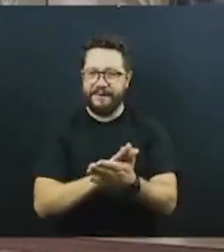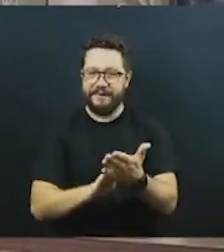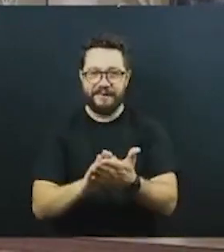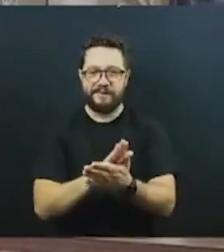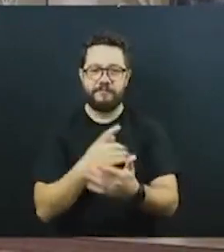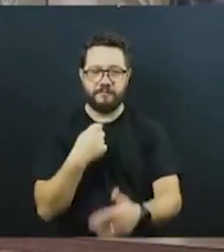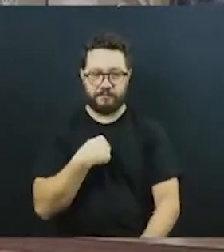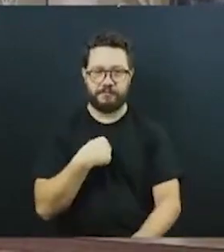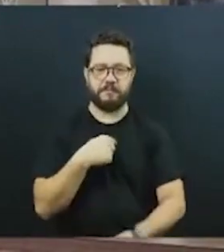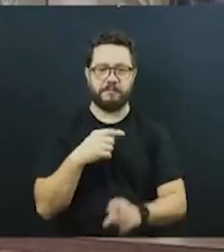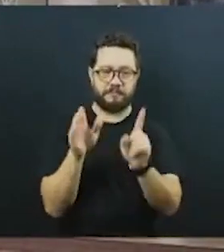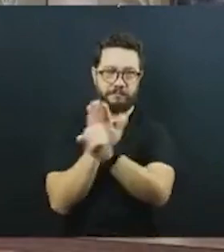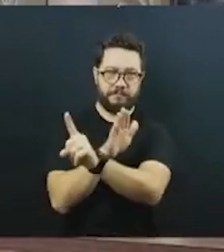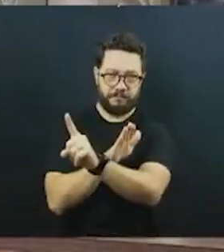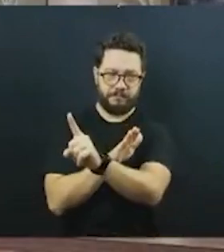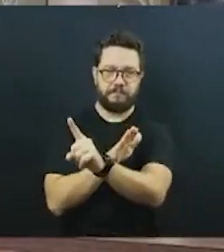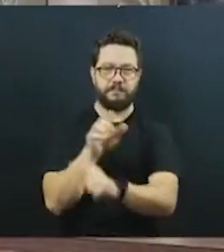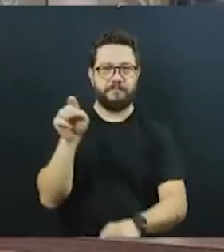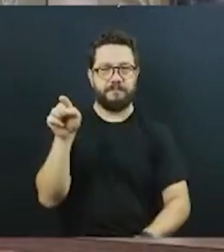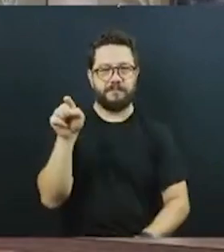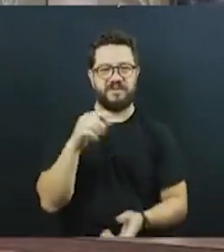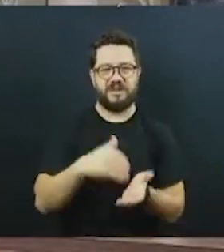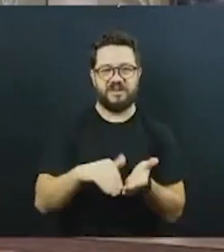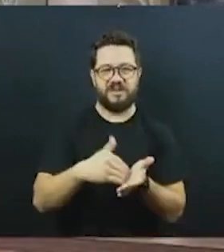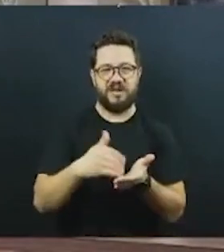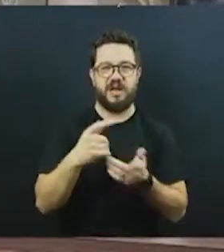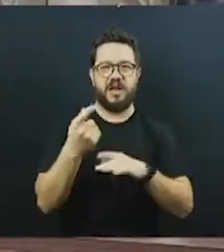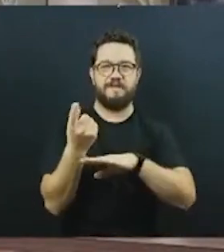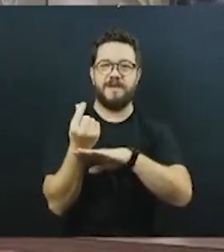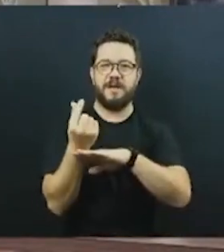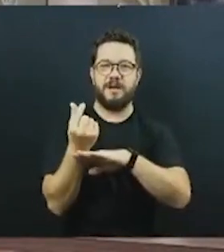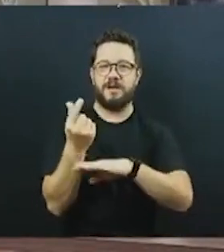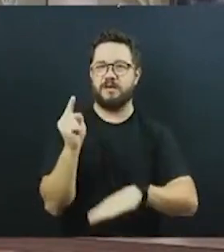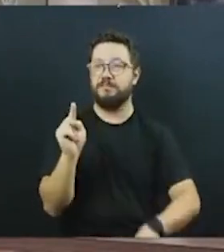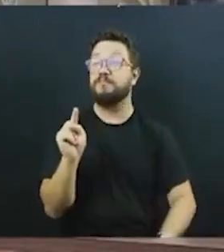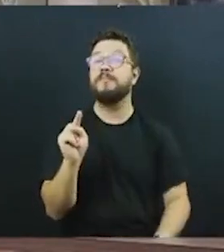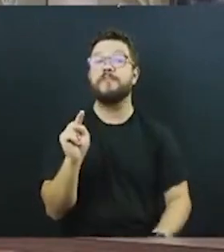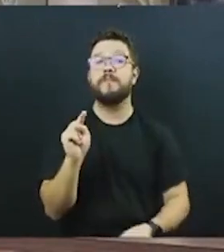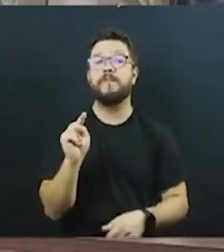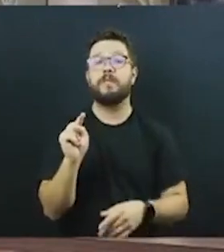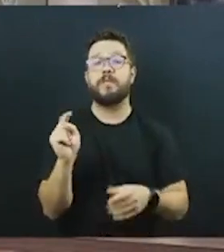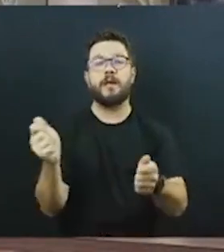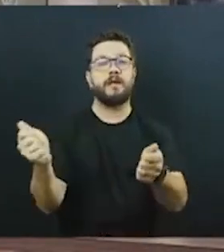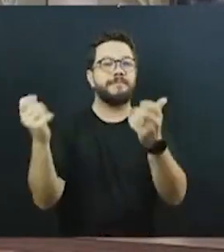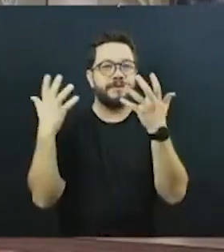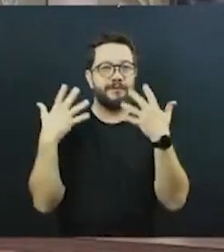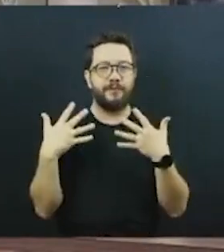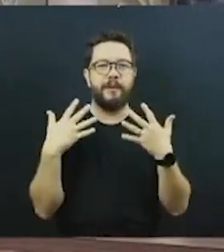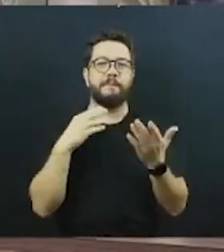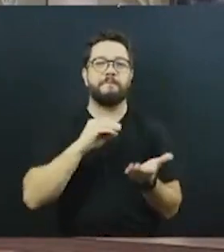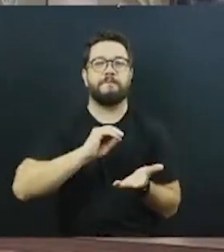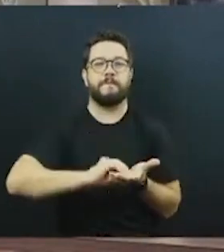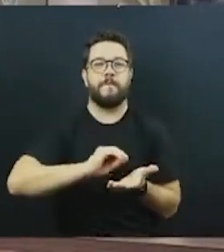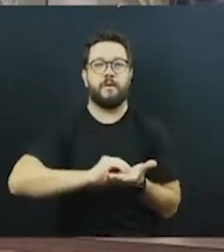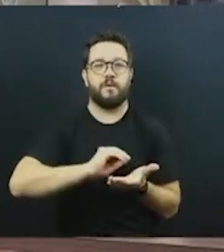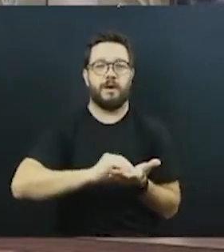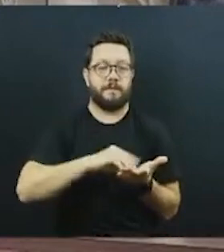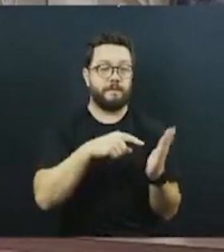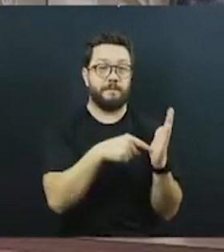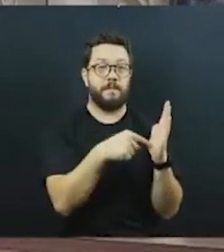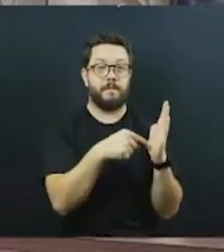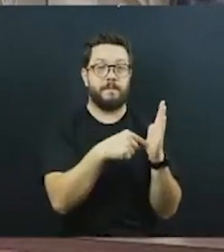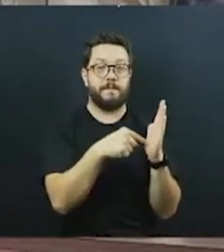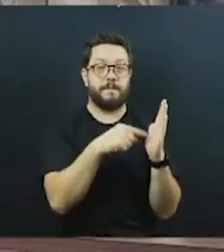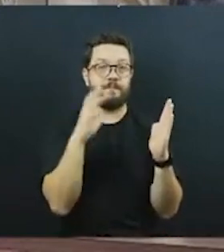à Secretaria de Finanças, ela disse que faltava o credenciamento das